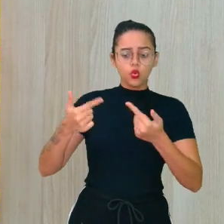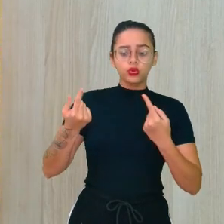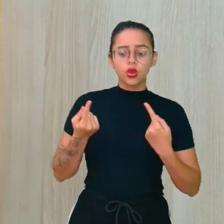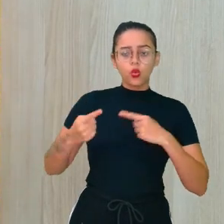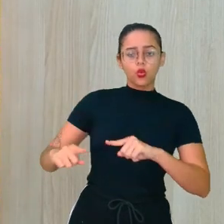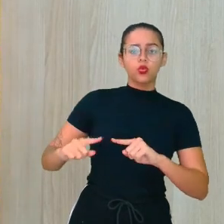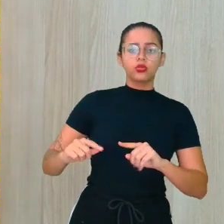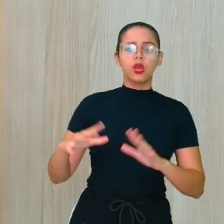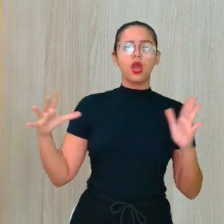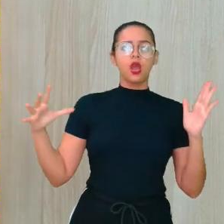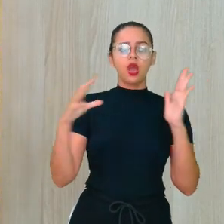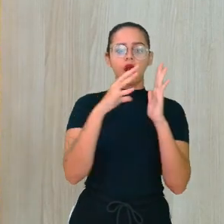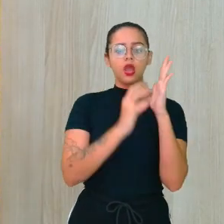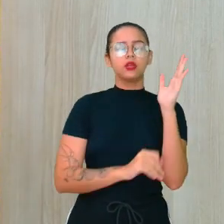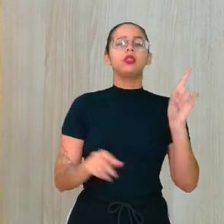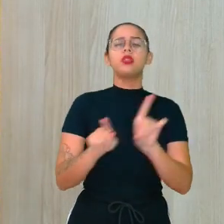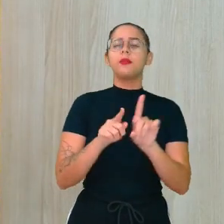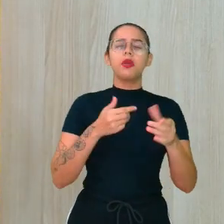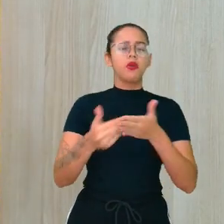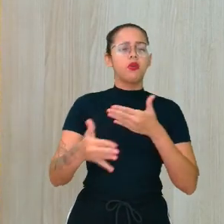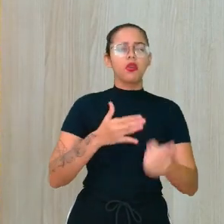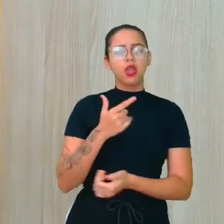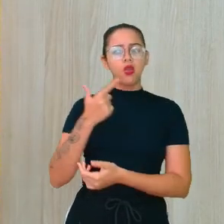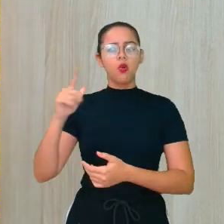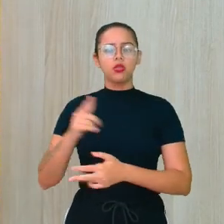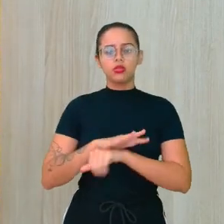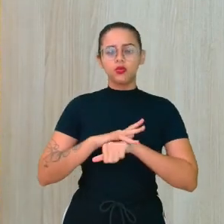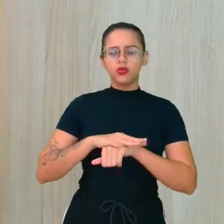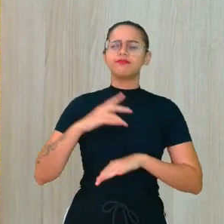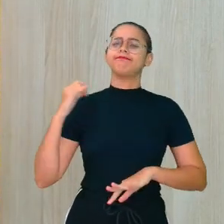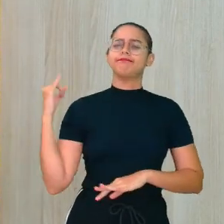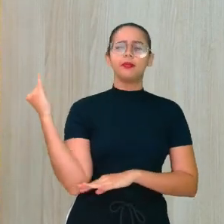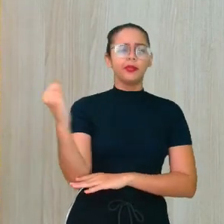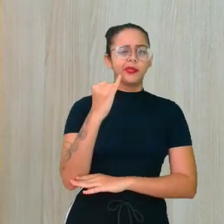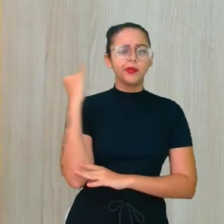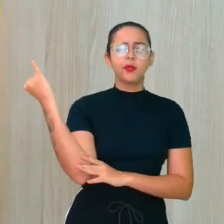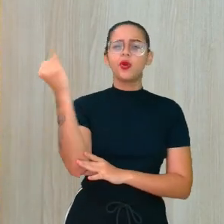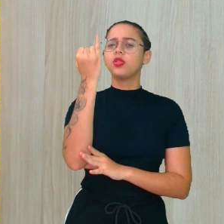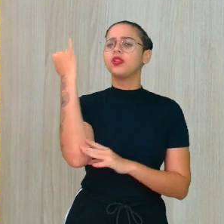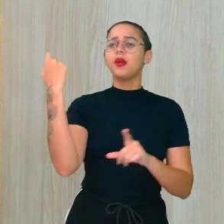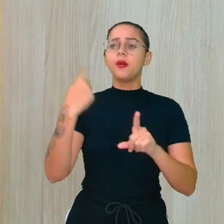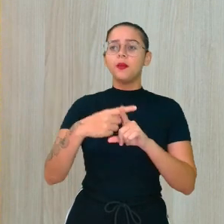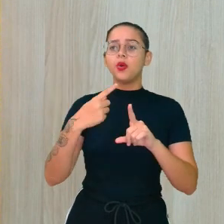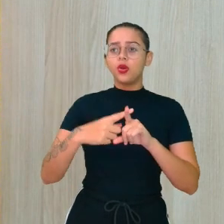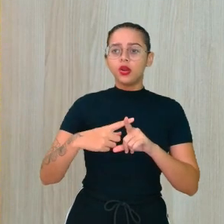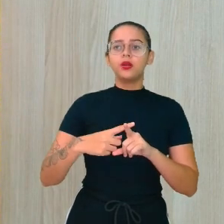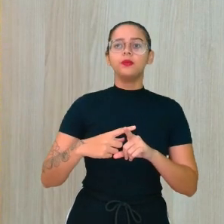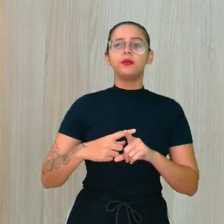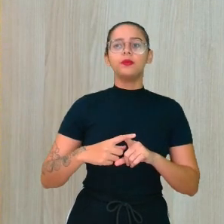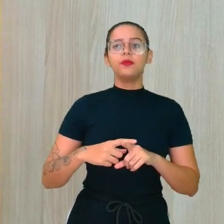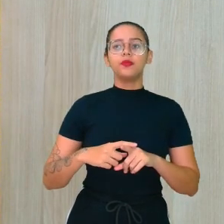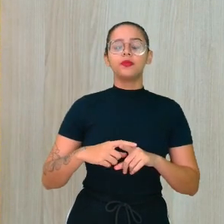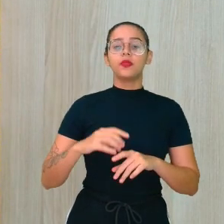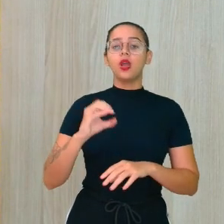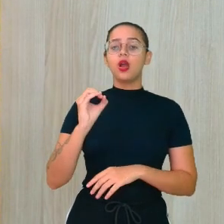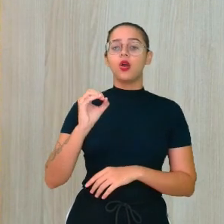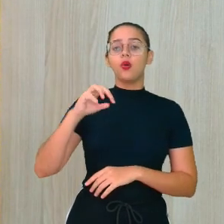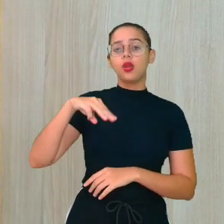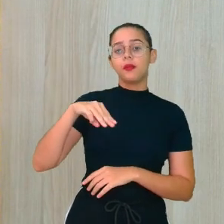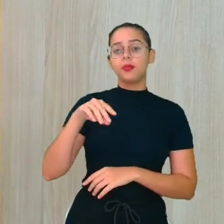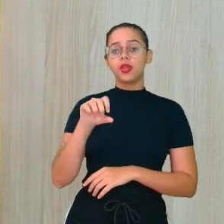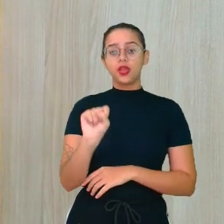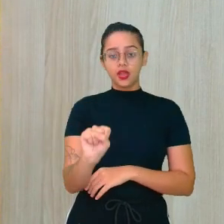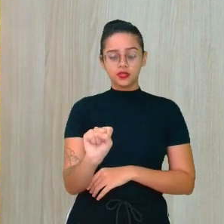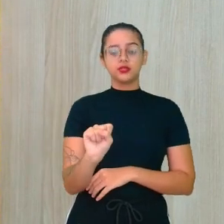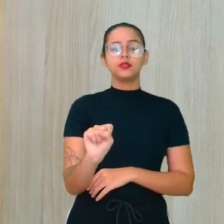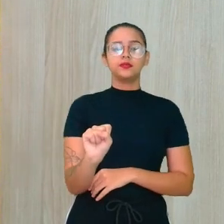e qualquer outra doença é tão importante, pessoal, porque a Organização Mundial de Saúde, que é conhecida